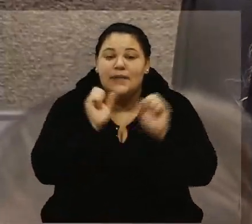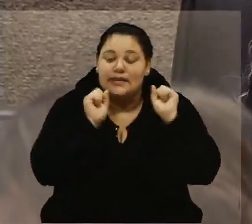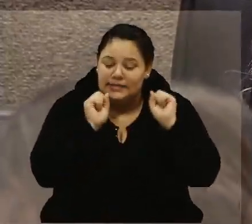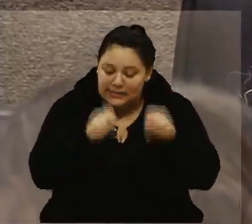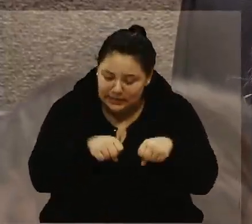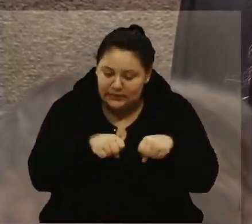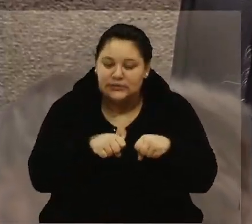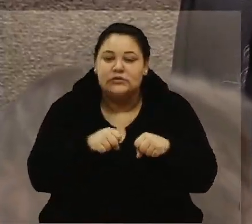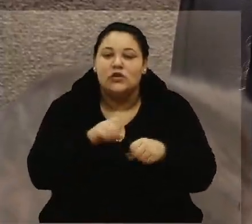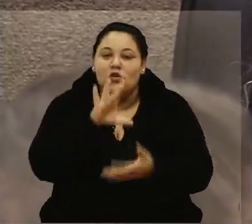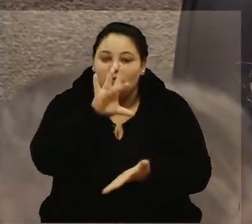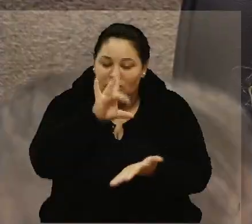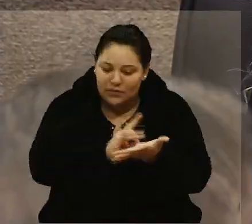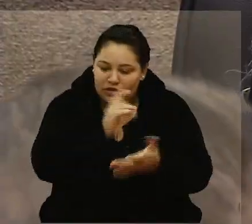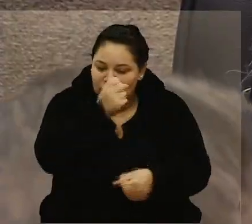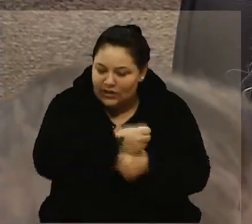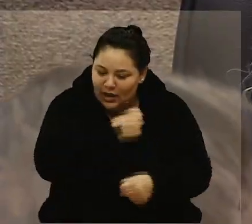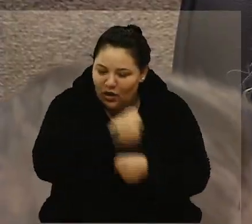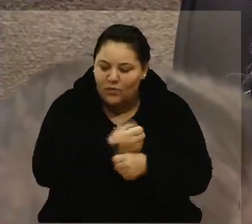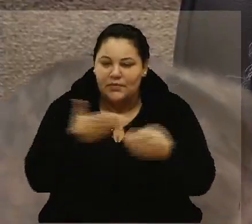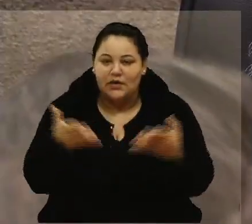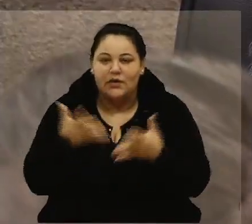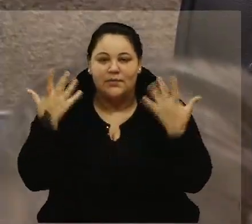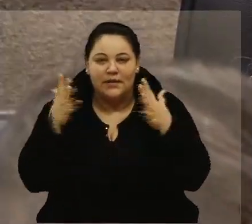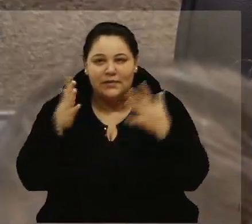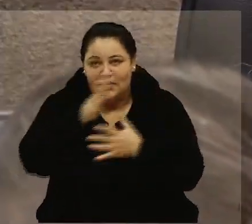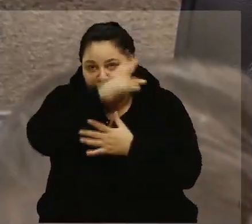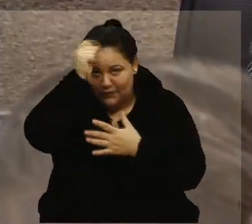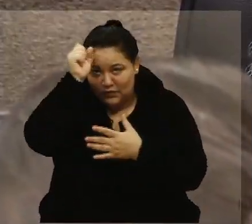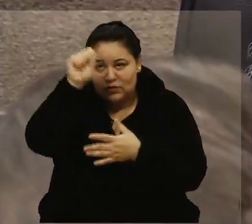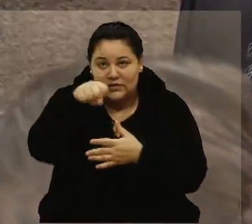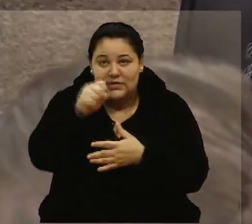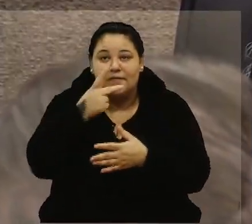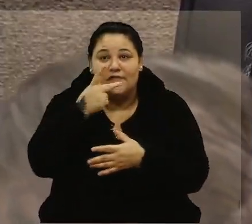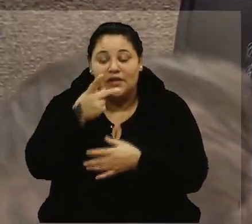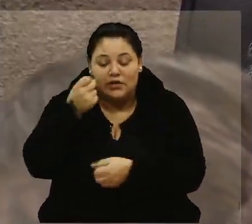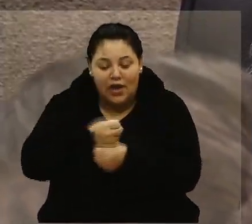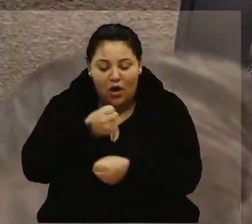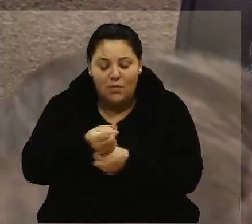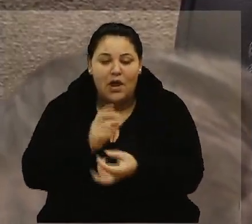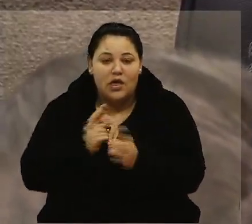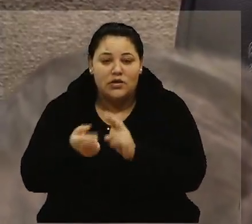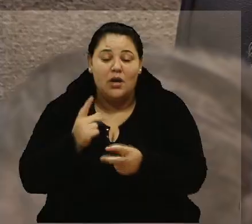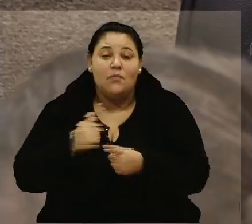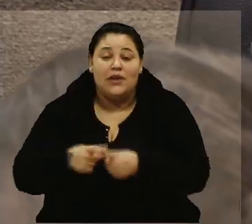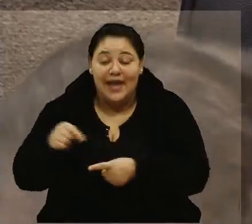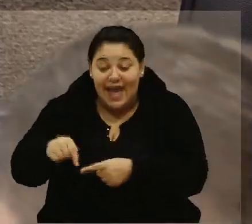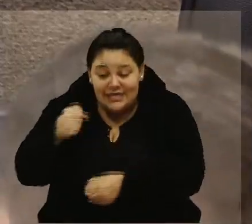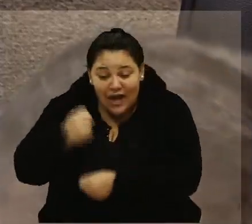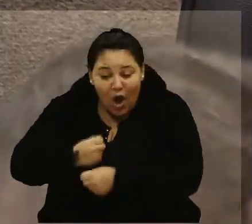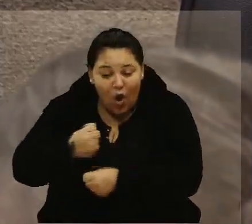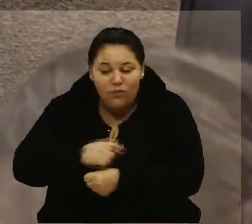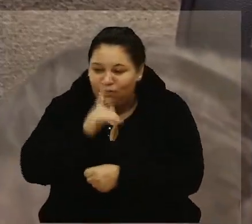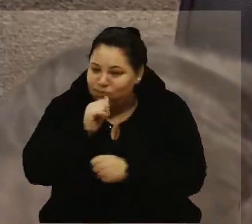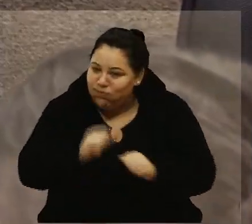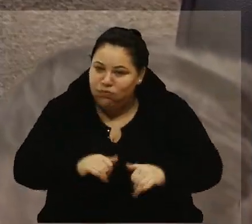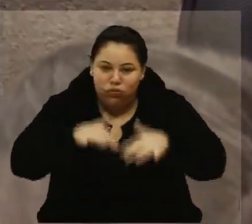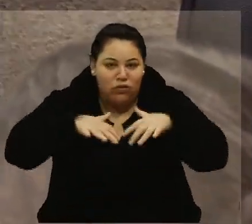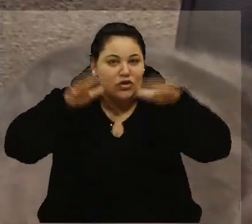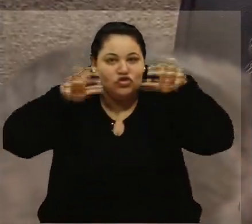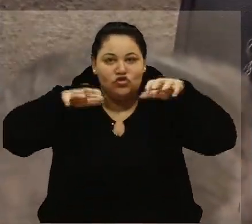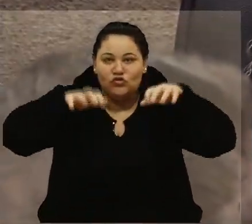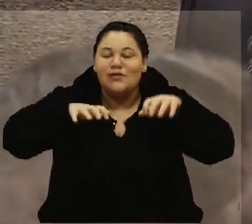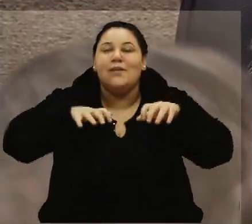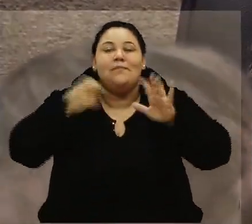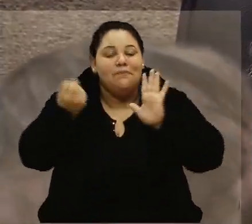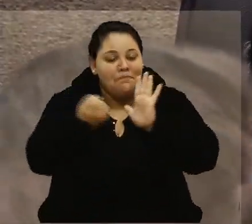lançado, e agora sim vamos parabenizar a Prefeitura na questão das obras, porque essas obras de alagamento afetam as pessoas no seu